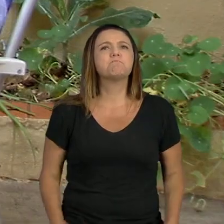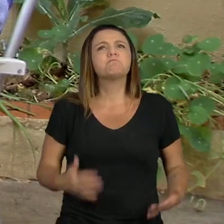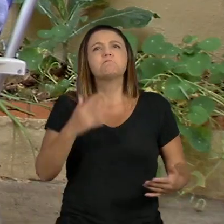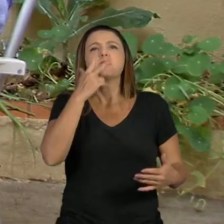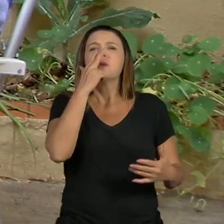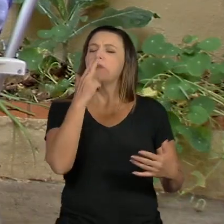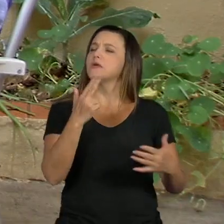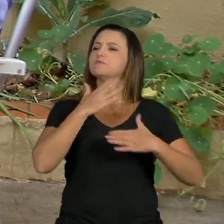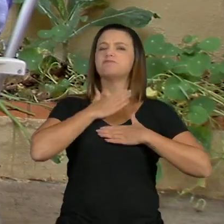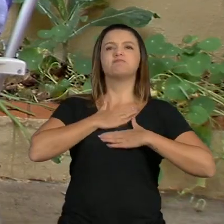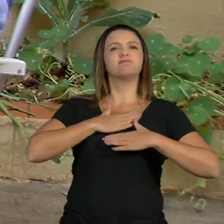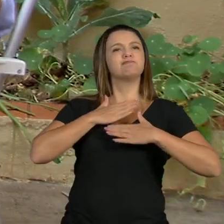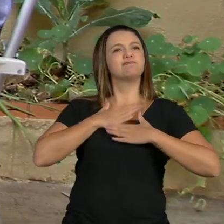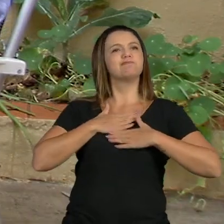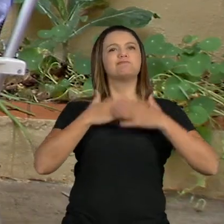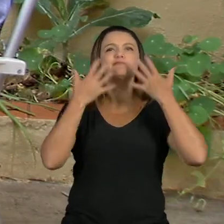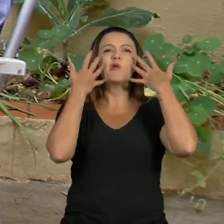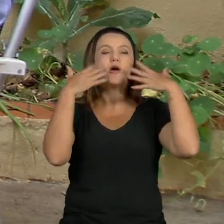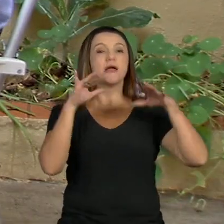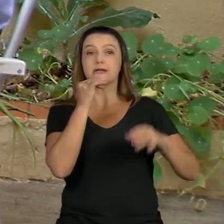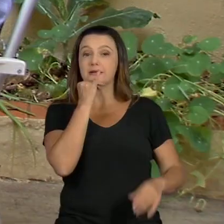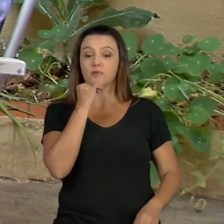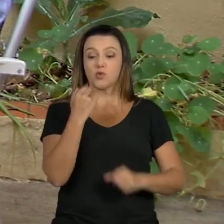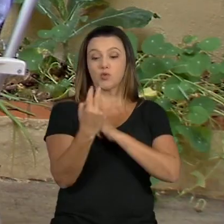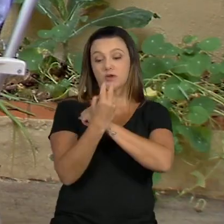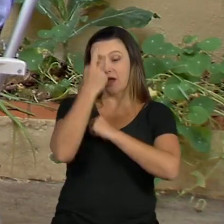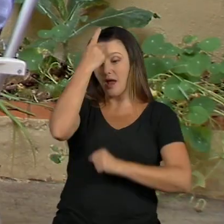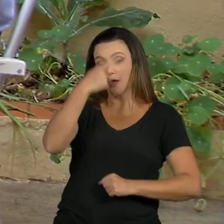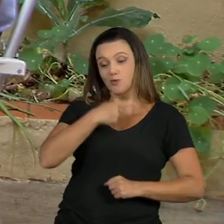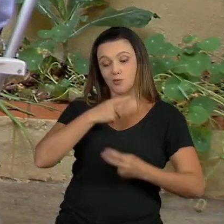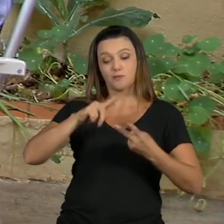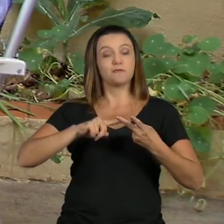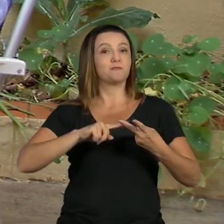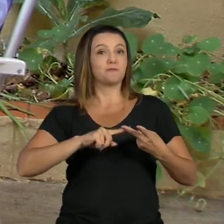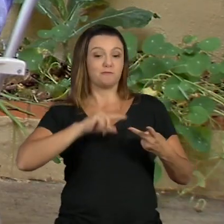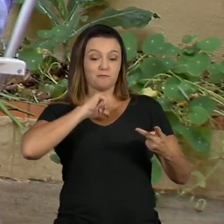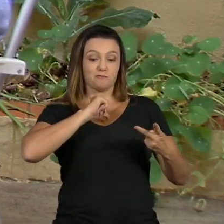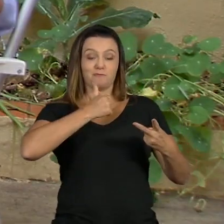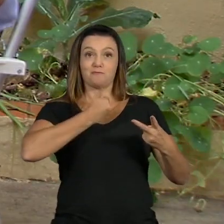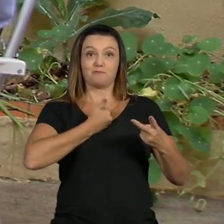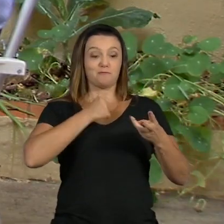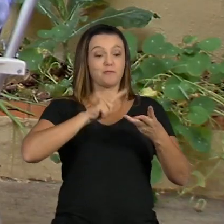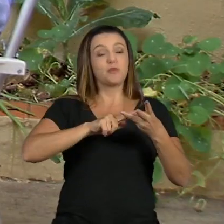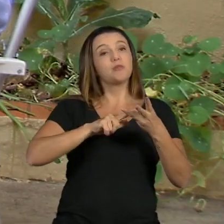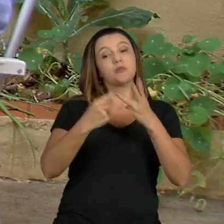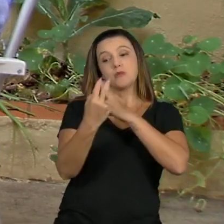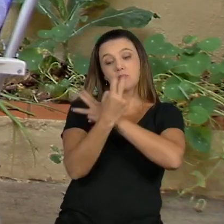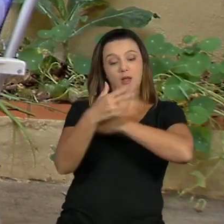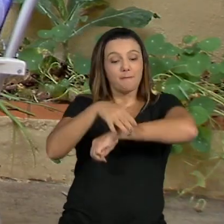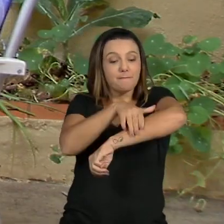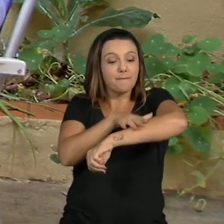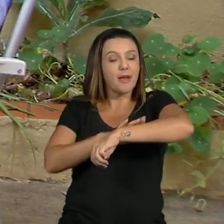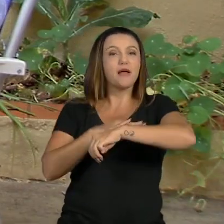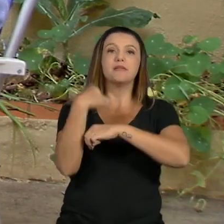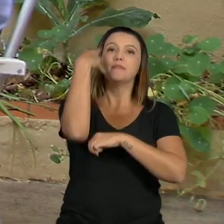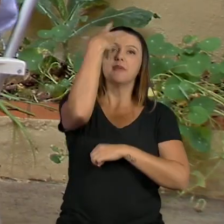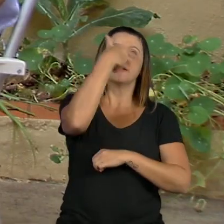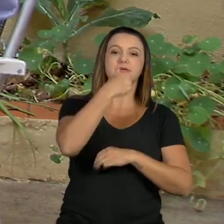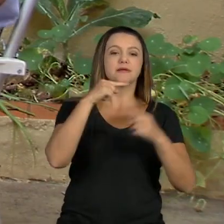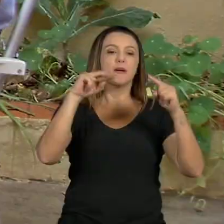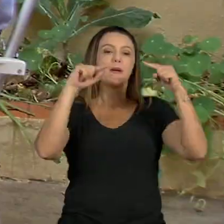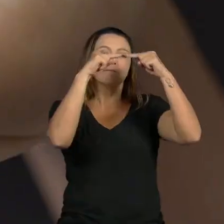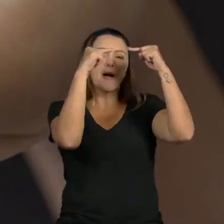que são muito importantes e genuínas, como autocuidado, autoestima, cuidado com a pele, cuidado com a beleza, como se fossem sinônimos